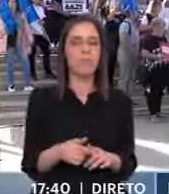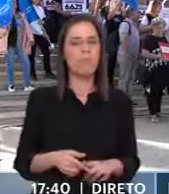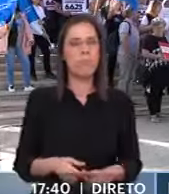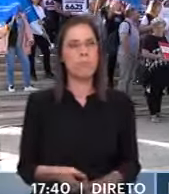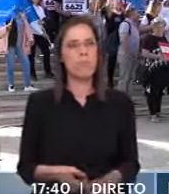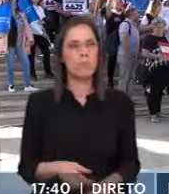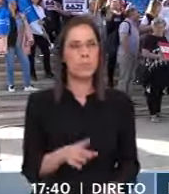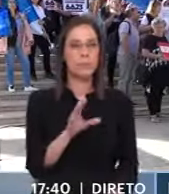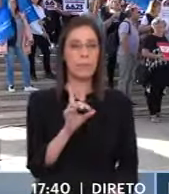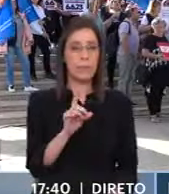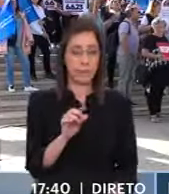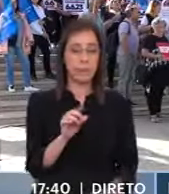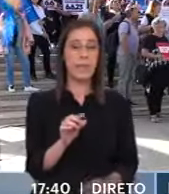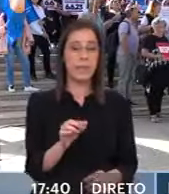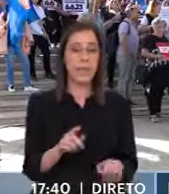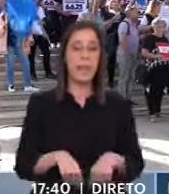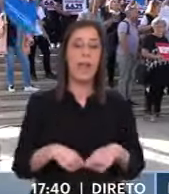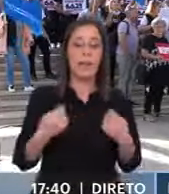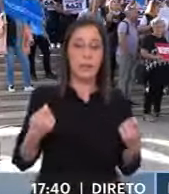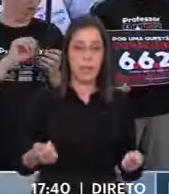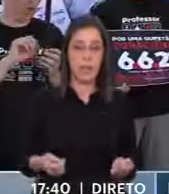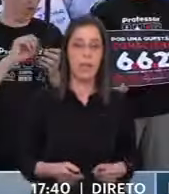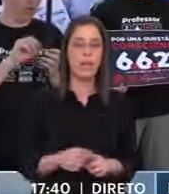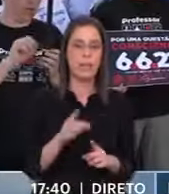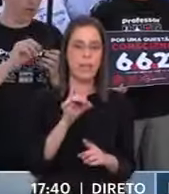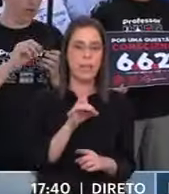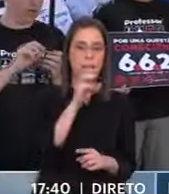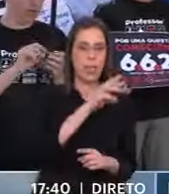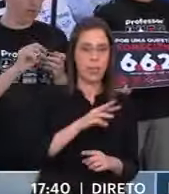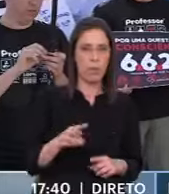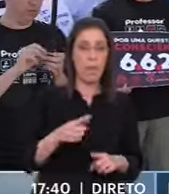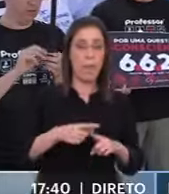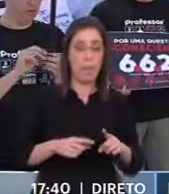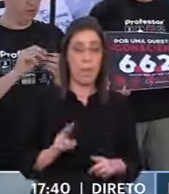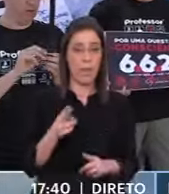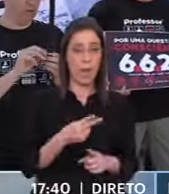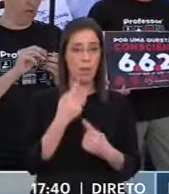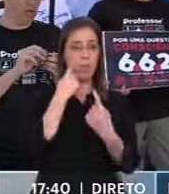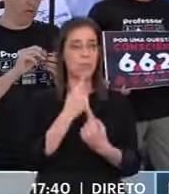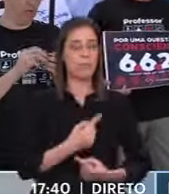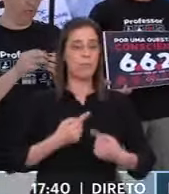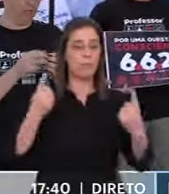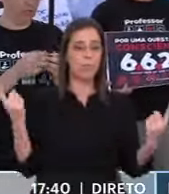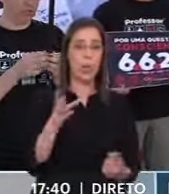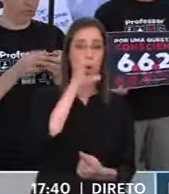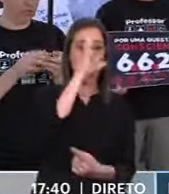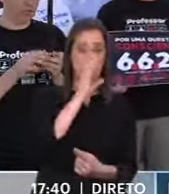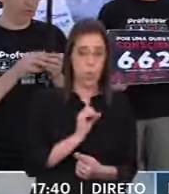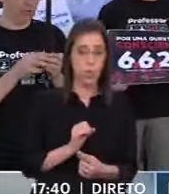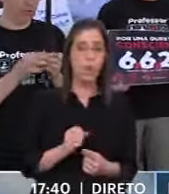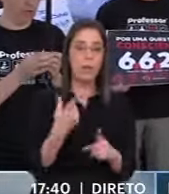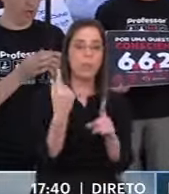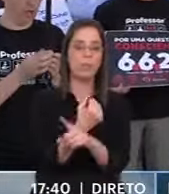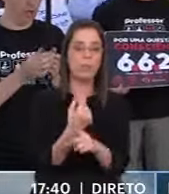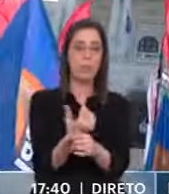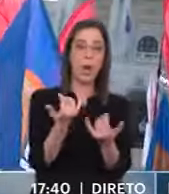de 60 os que estão avariados. Os 6 milhões e meio de euros que foram anunciados pelo Governo para